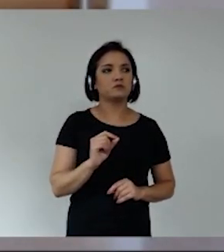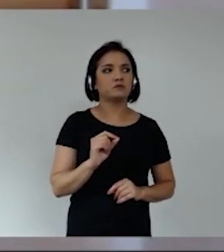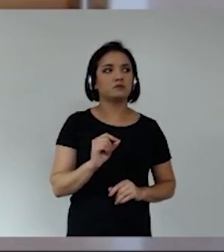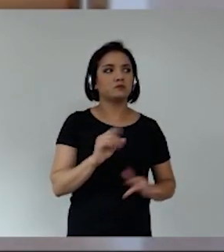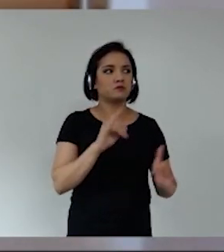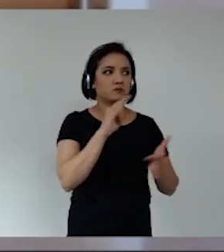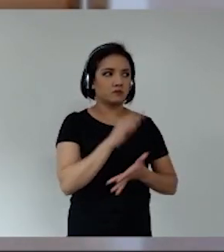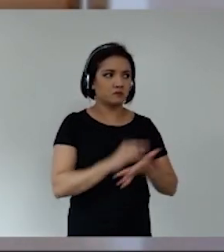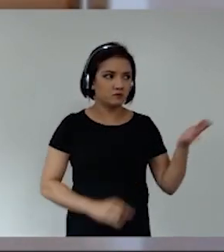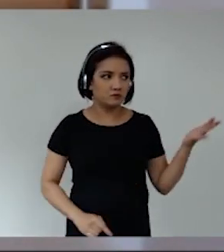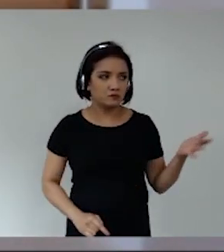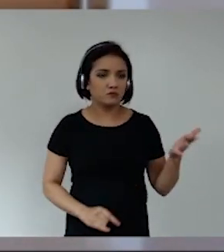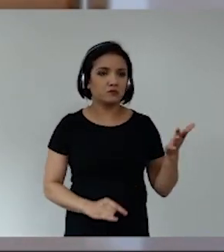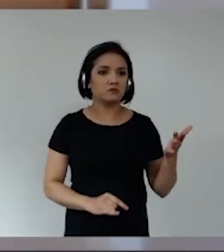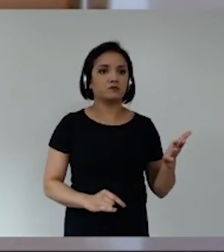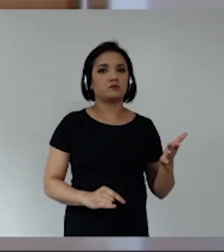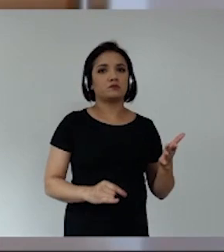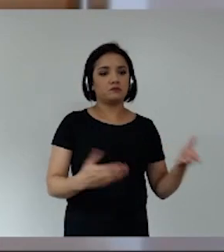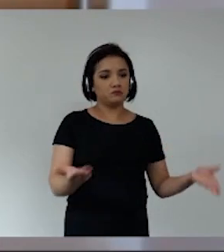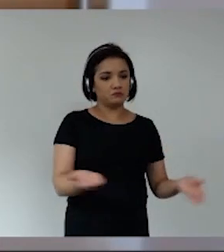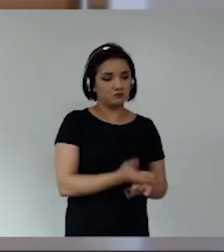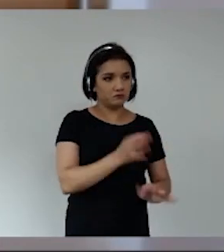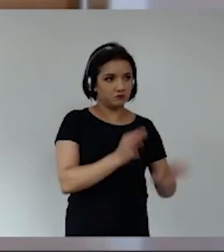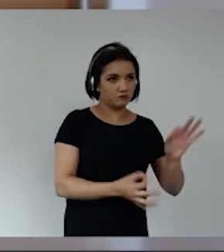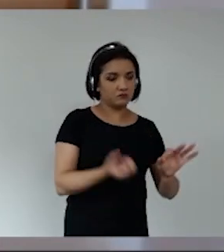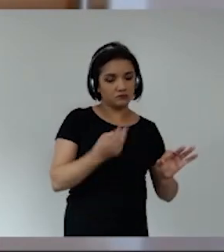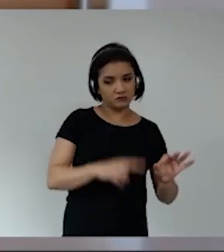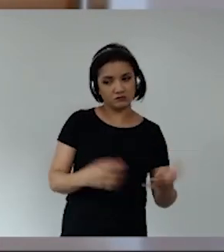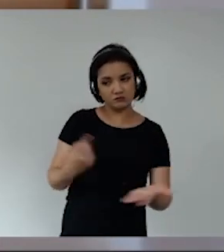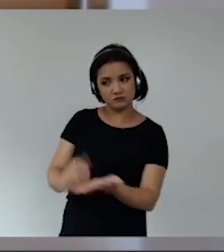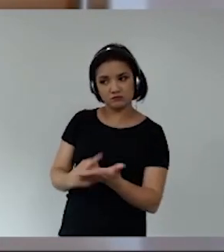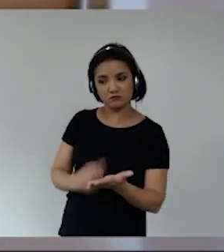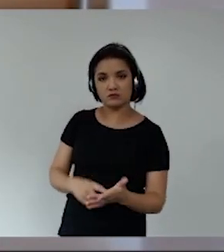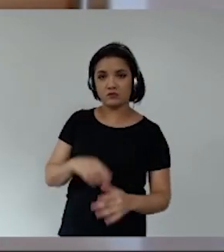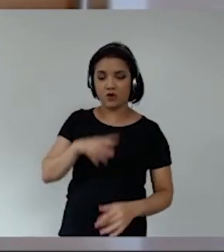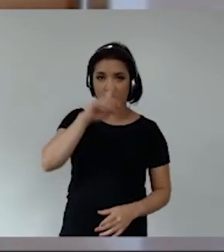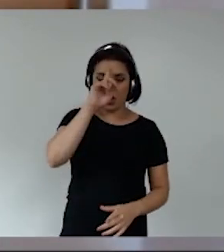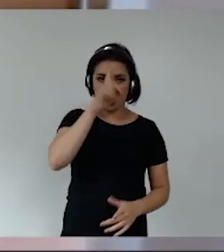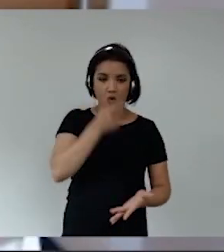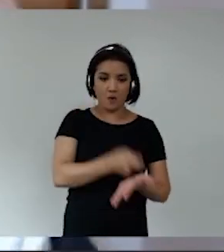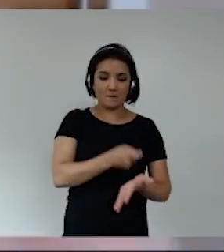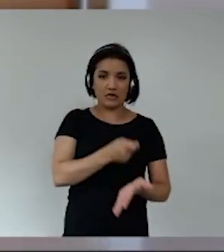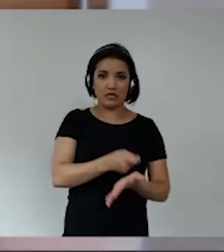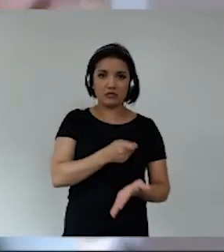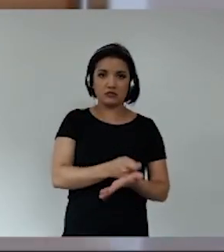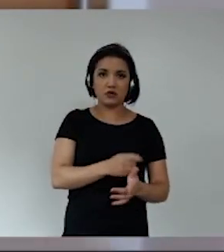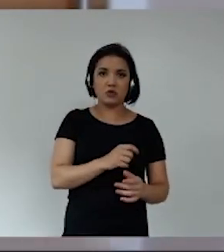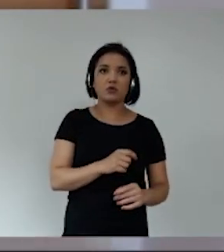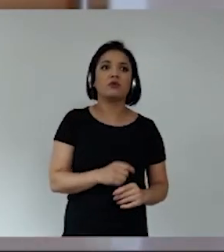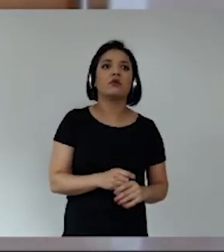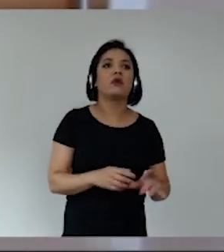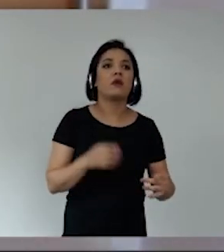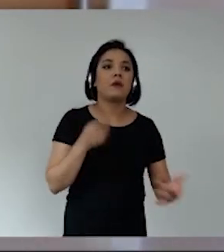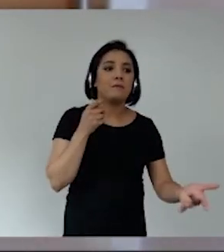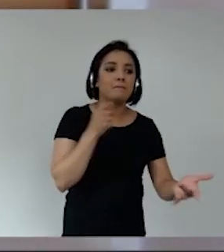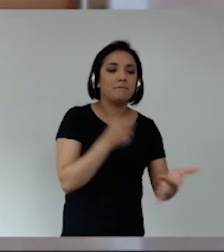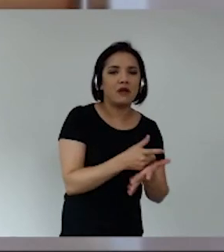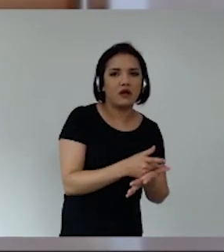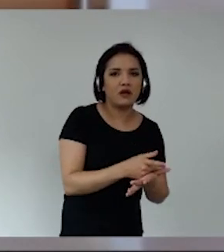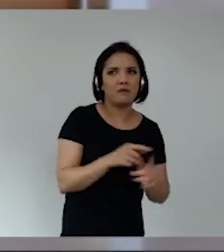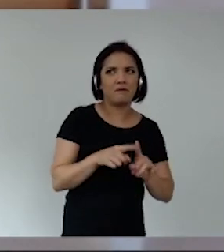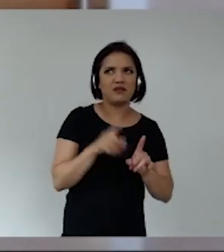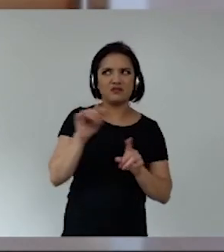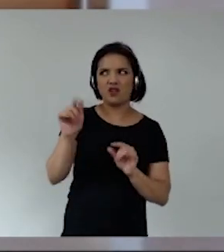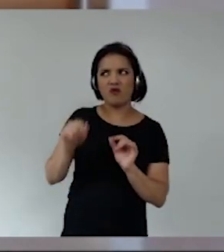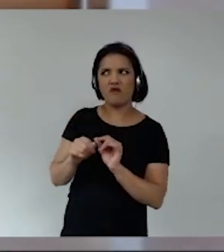quanto títulos judiciais. As obrigações, no entanto, são só de pagar, obrigações de fazer. Não fazer e entregar estão fora do